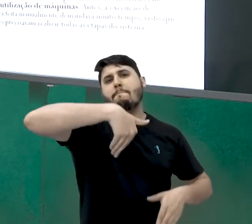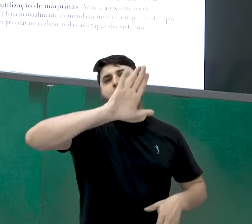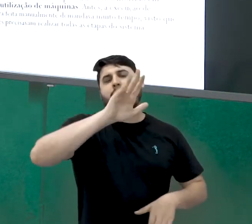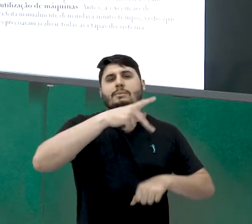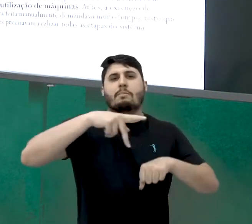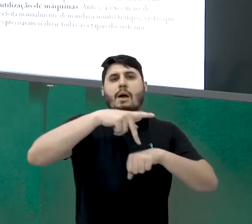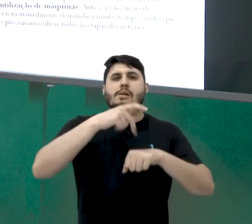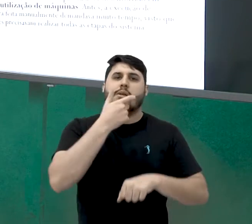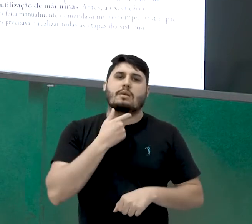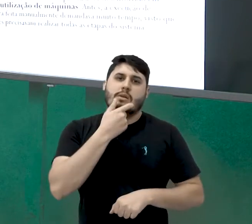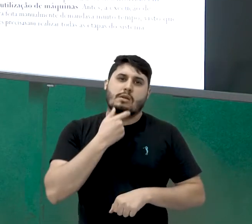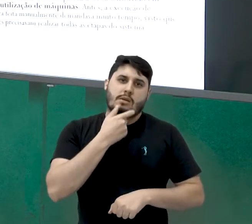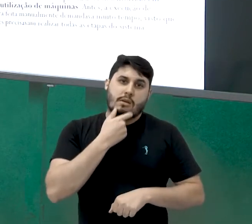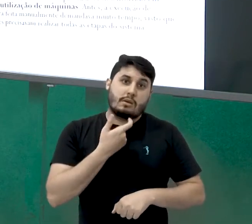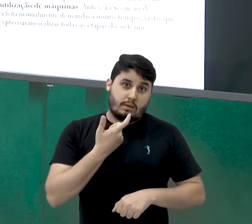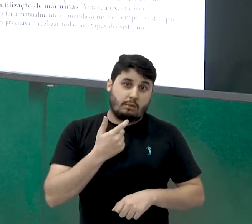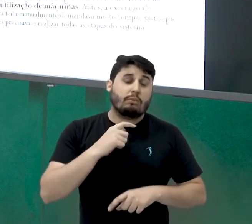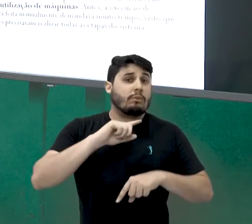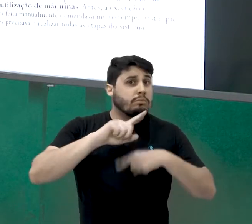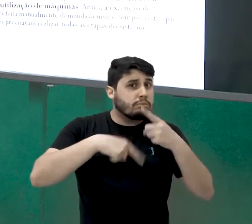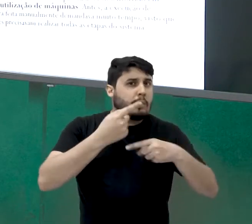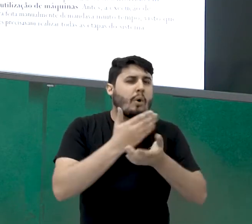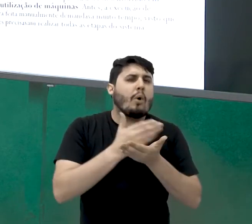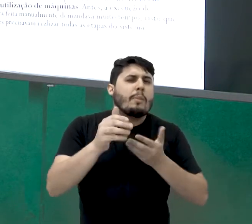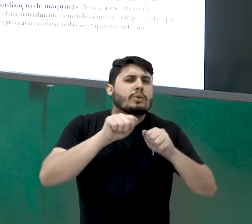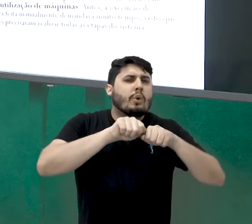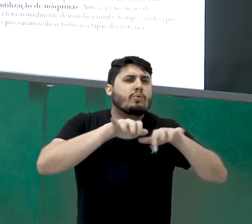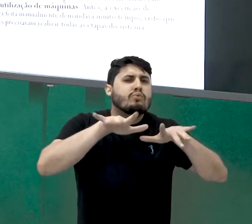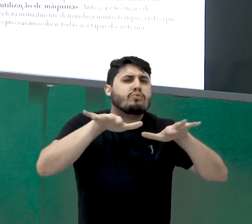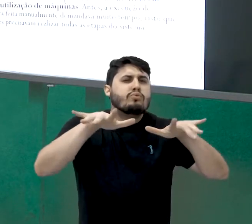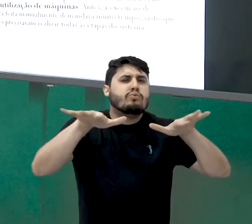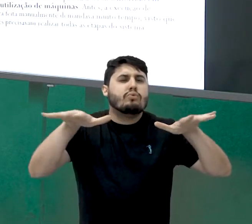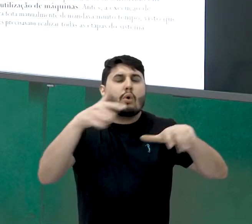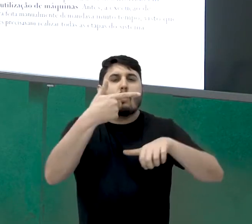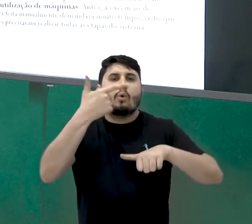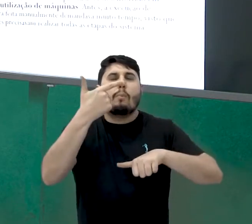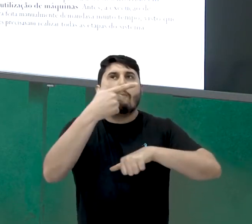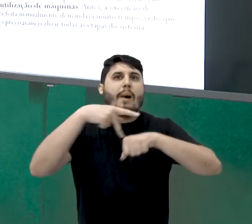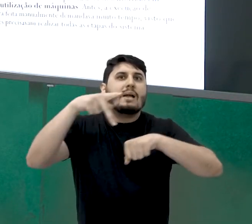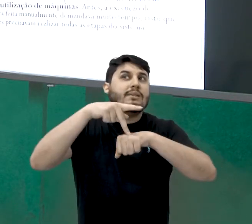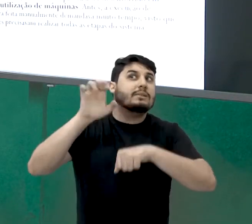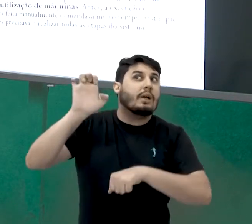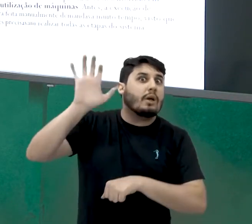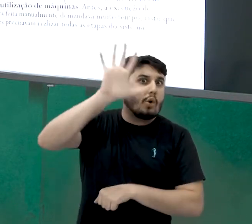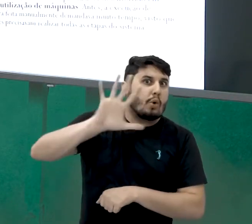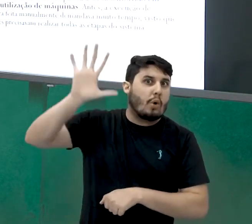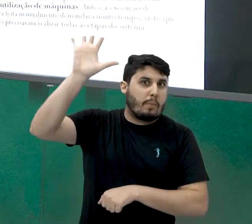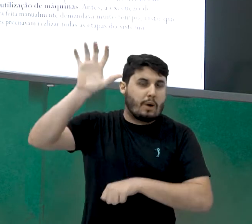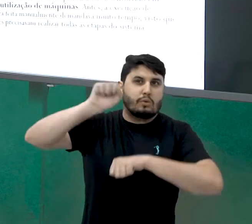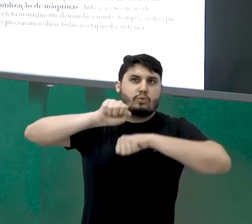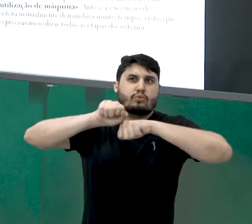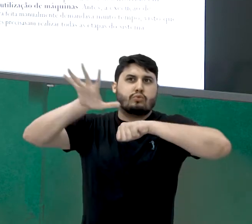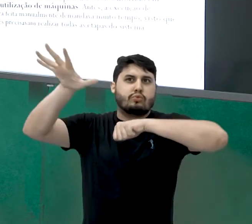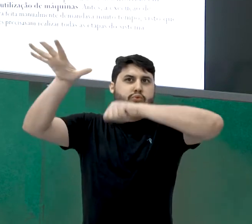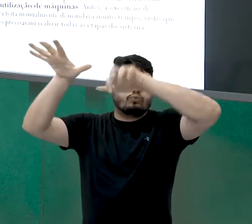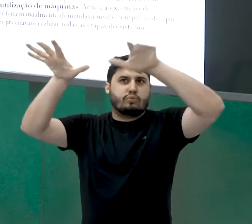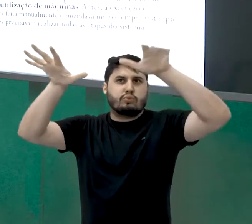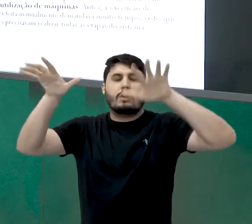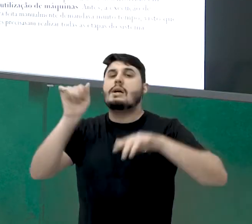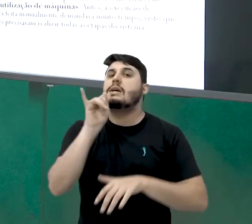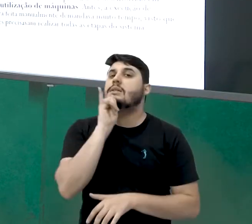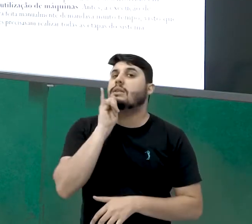Posteriormente, tem um período expansionista dessa atividade industrial para outros países europeus, o que viria a ser a